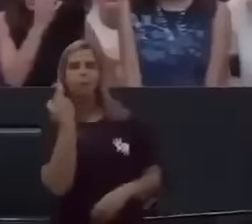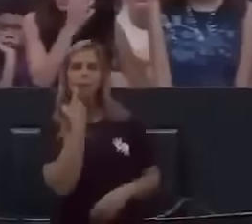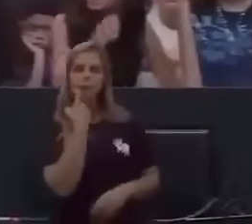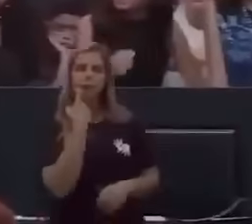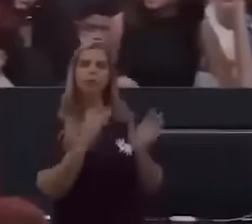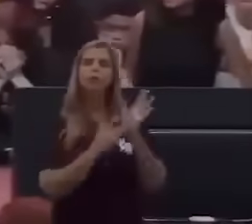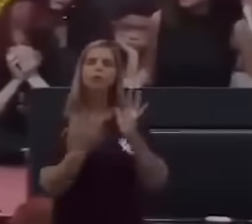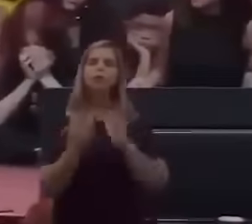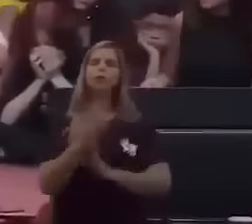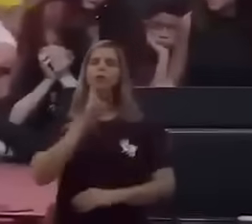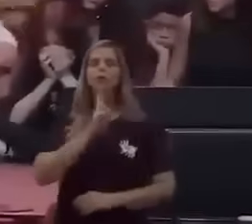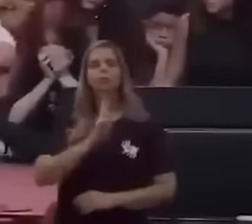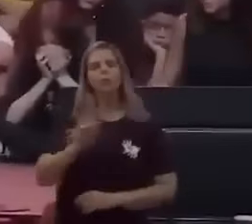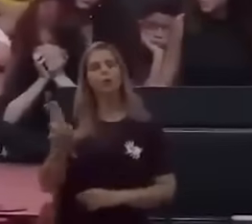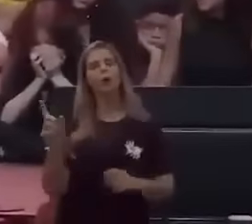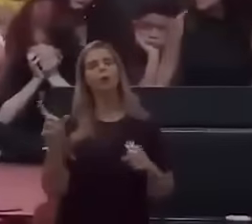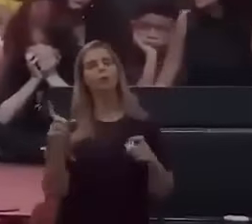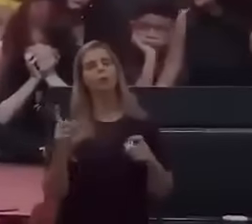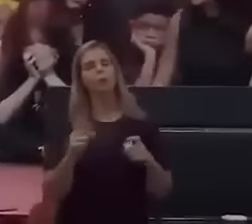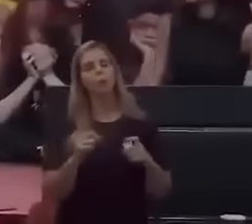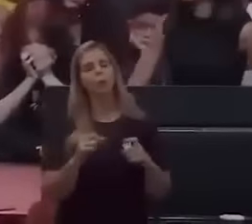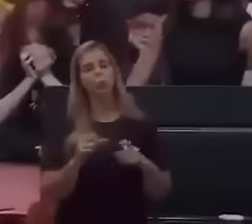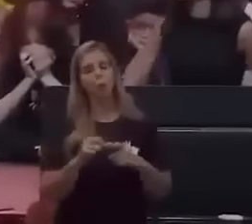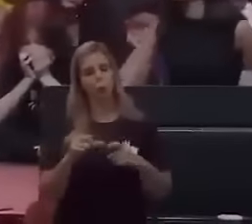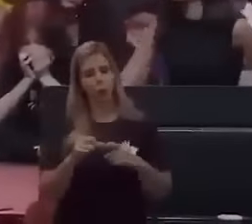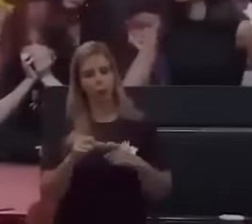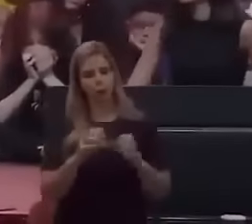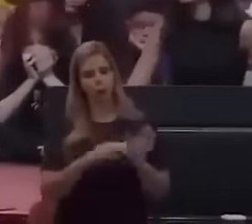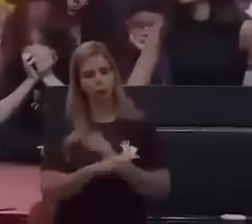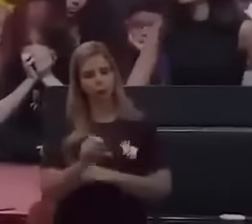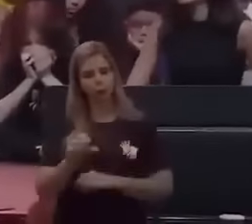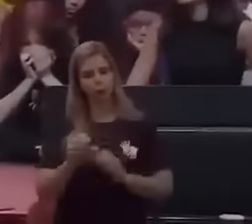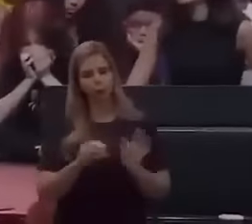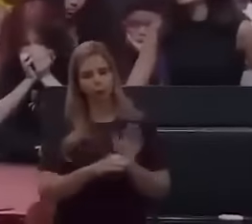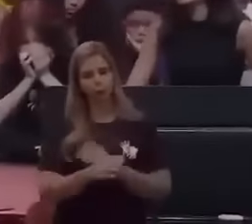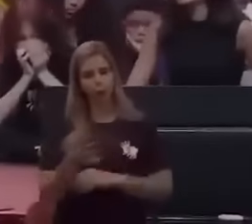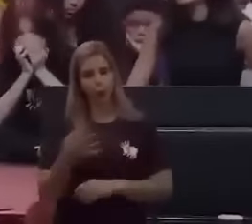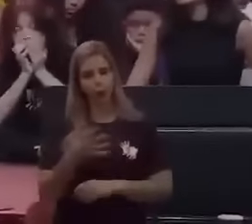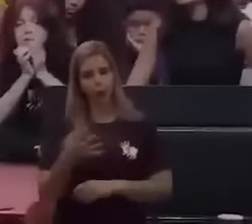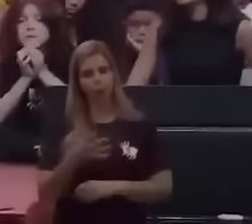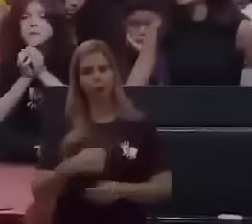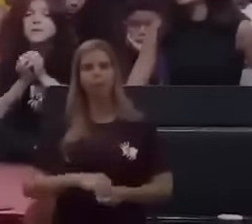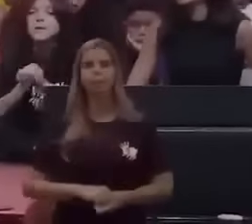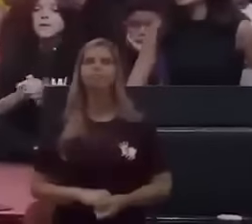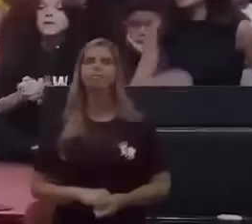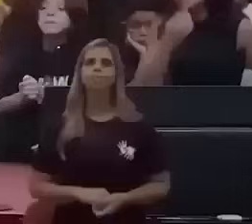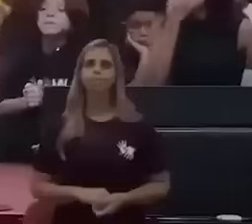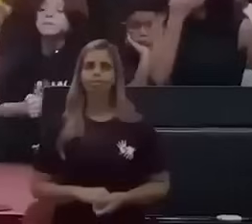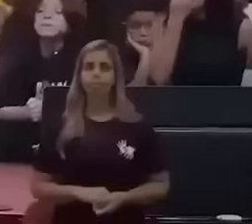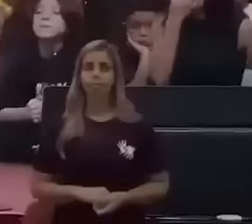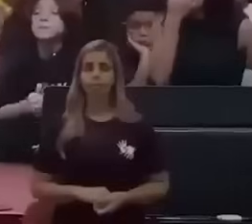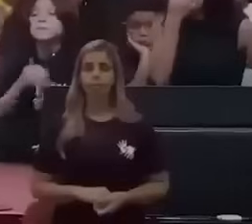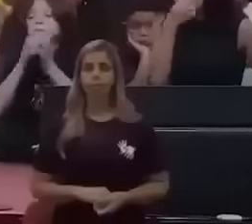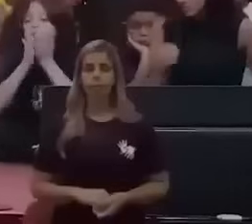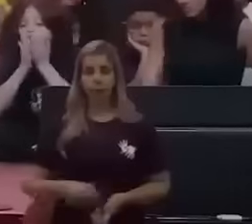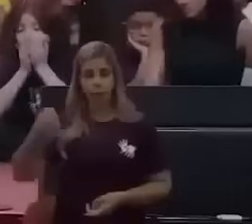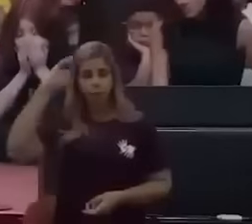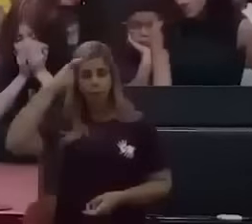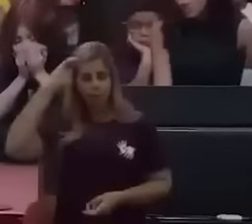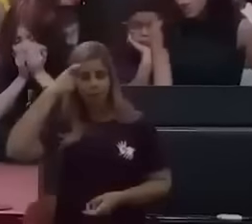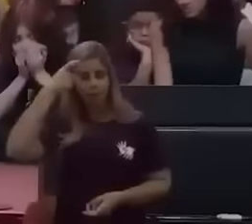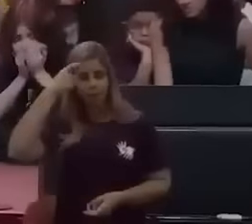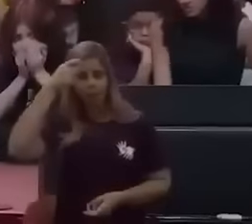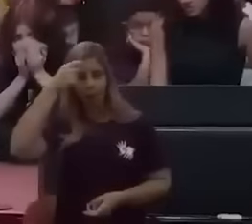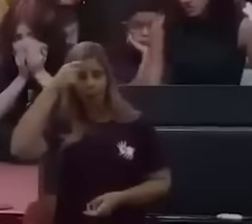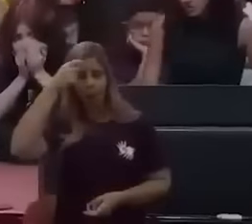seus discípulos assim em Lucas 9,44: fixai nos vossos ouvidos as seguintes palavras: o